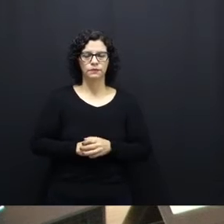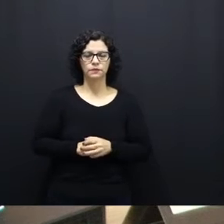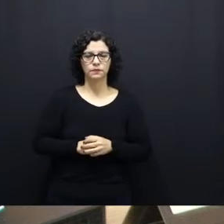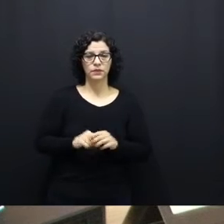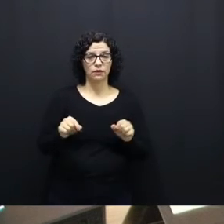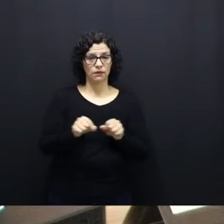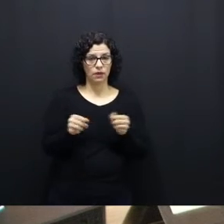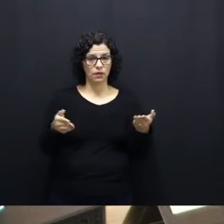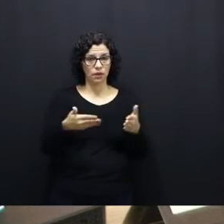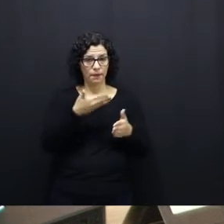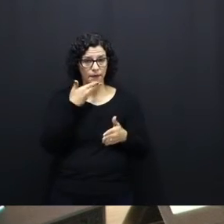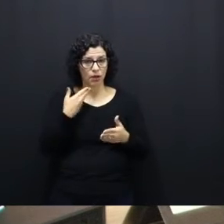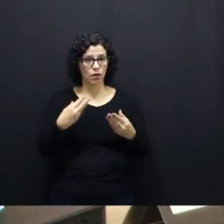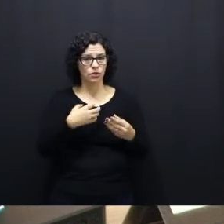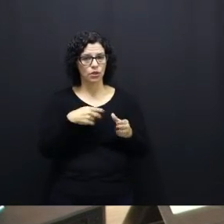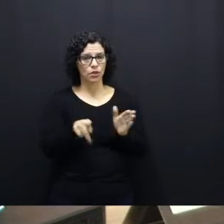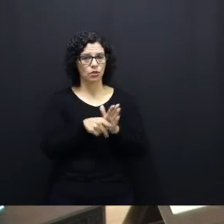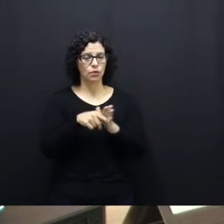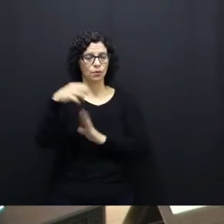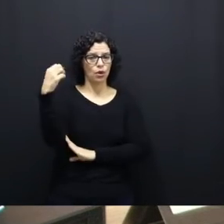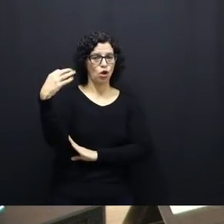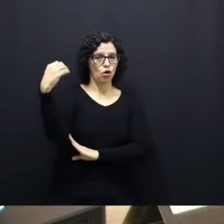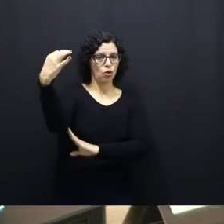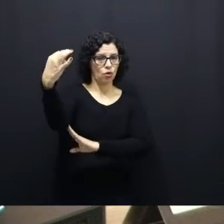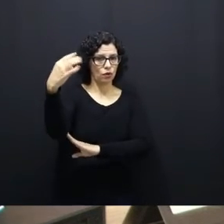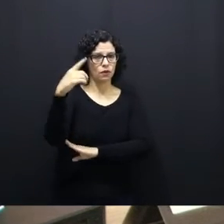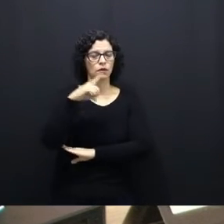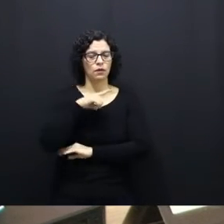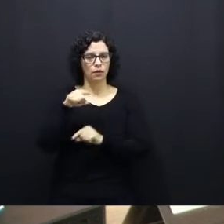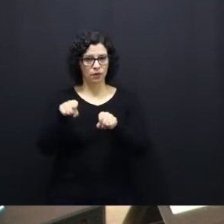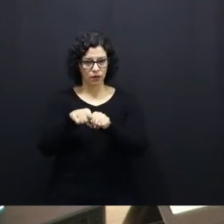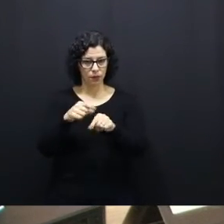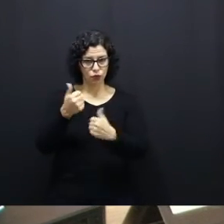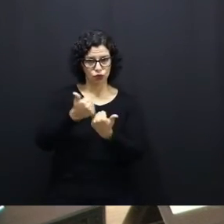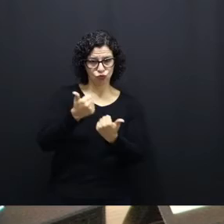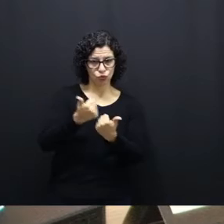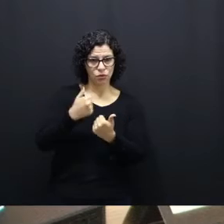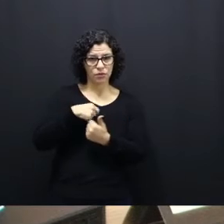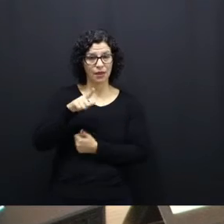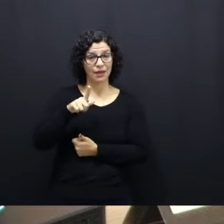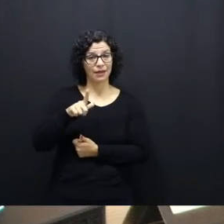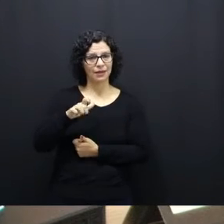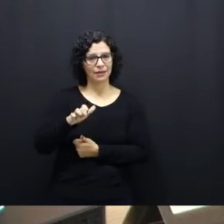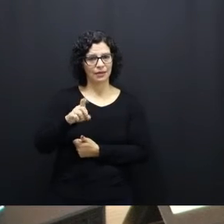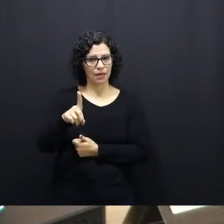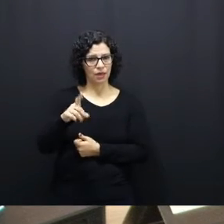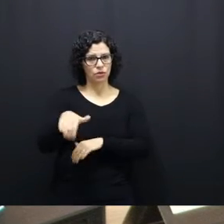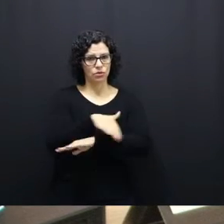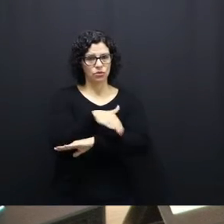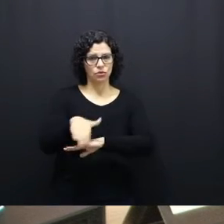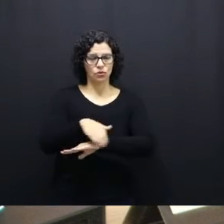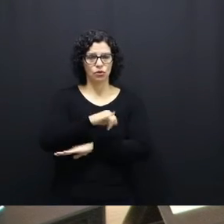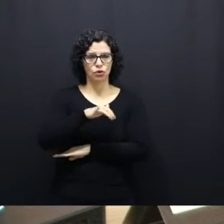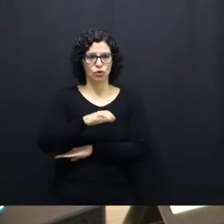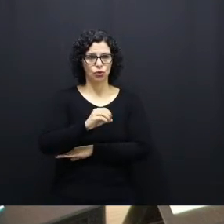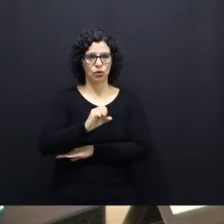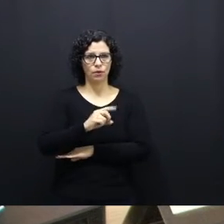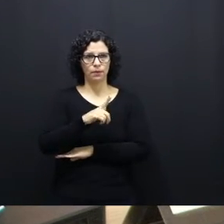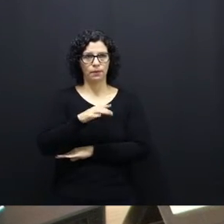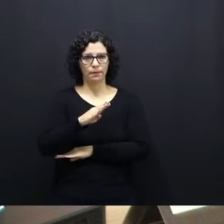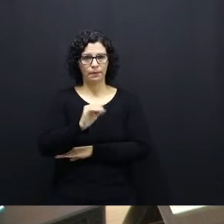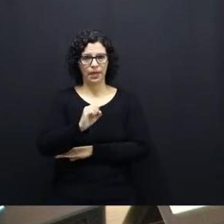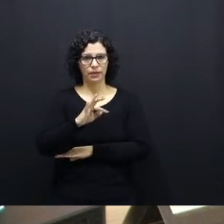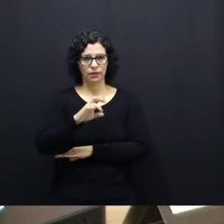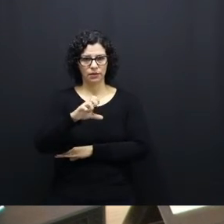que sejam feitas melhorias nas iluminações públicas EA substituição por lâmpadas de led em toda a extensão da rua a lista de